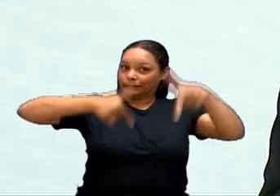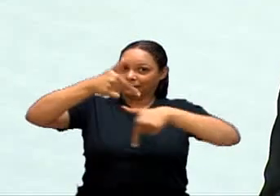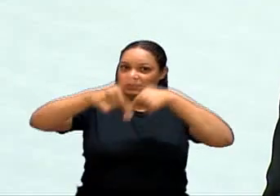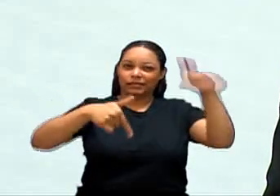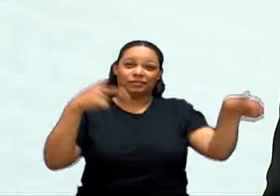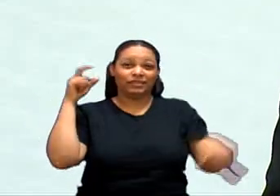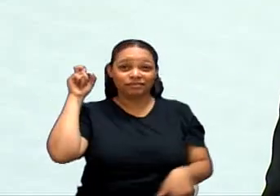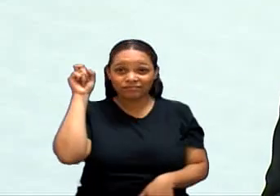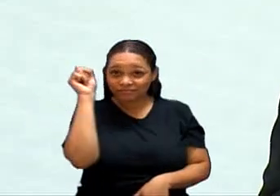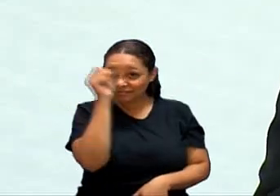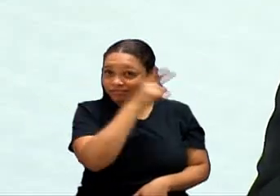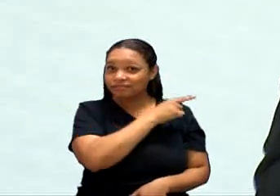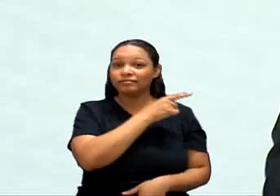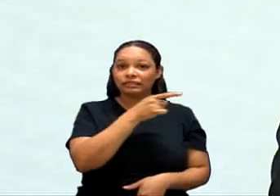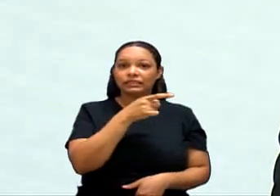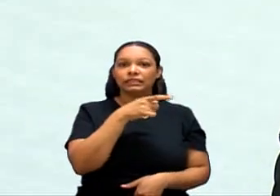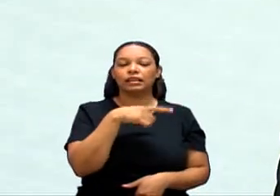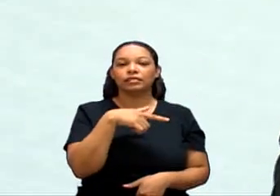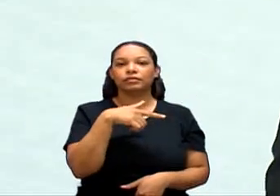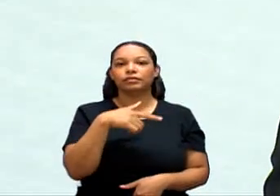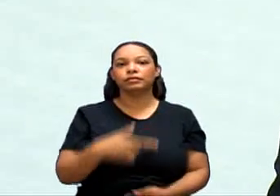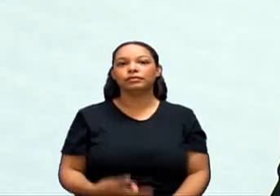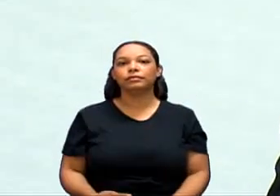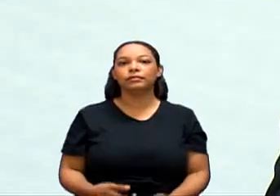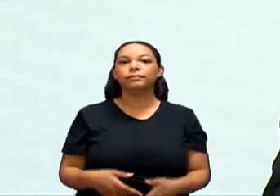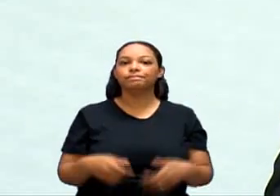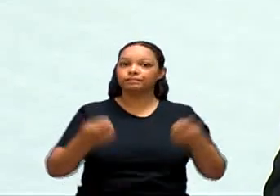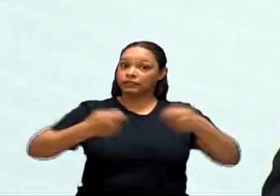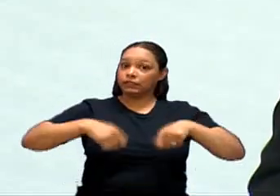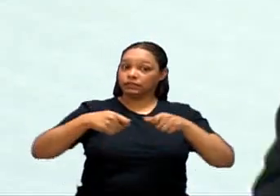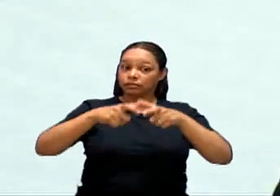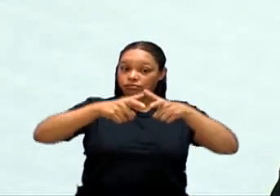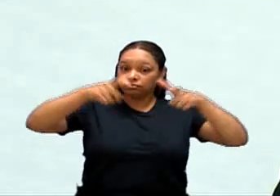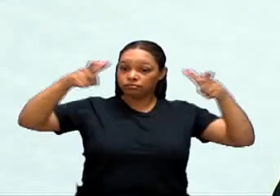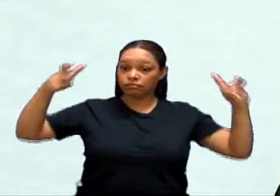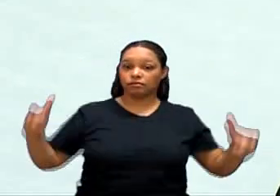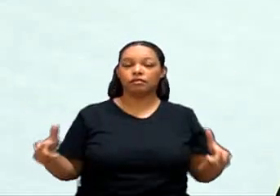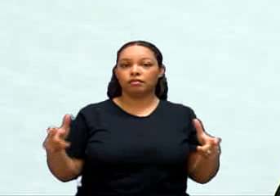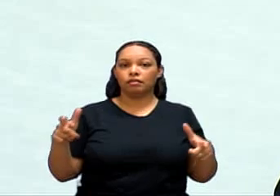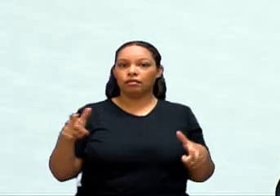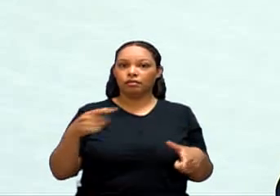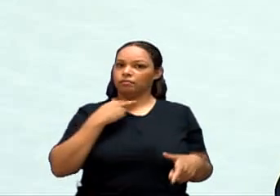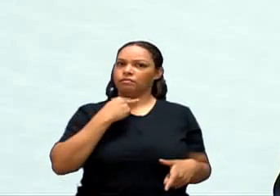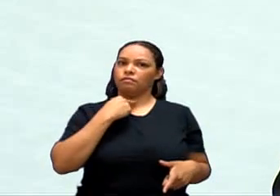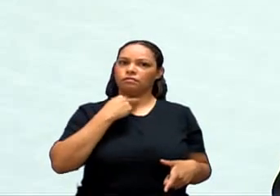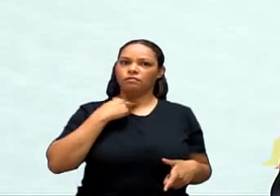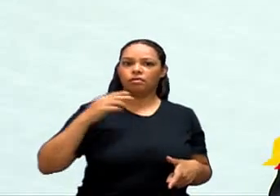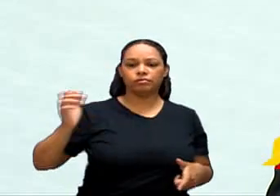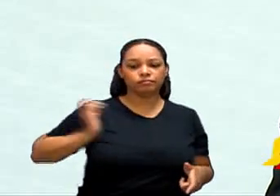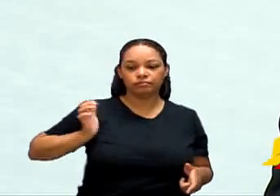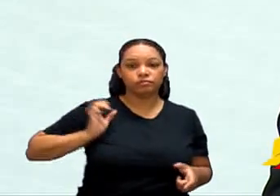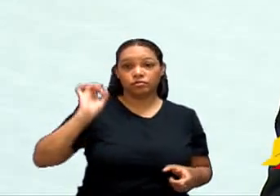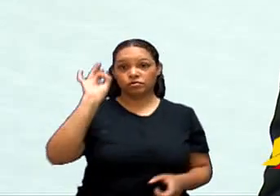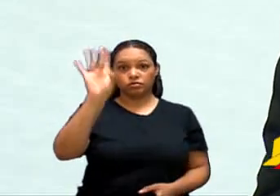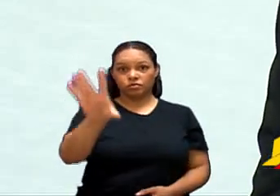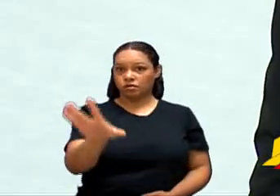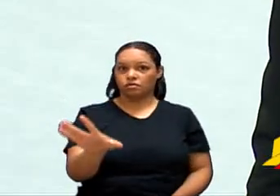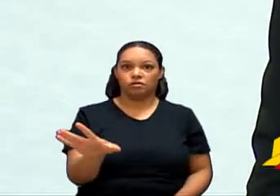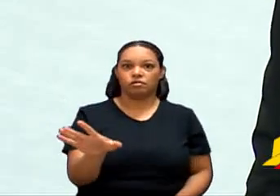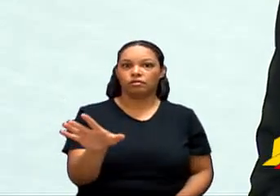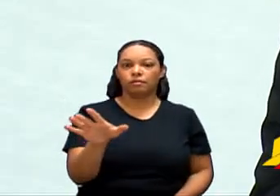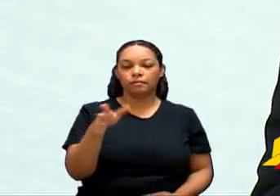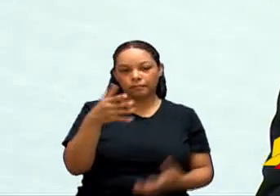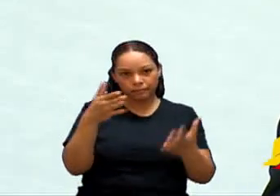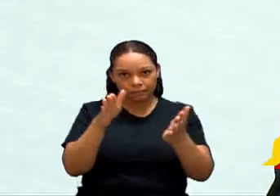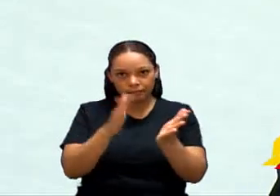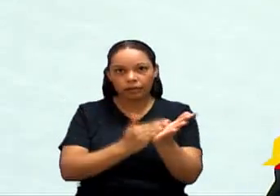realmente aí de atendimento. Então, acho que a gente tem que ampliar e não ser tão elitizado o curso de medicina, porque aí dá oportunidade para mais pessoas